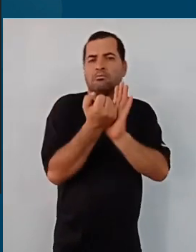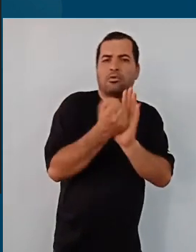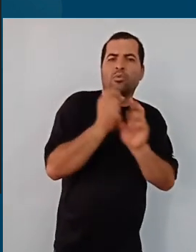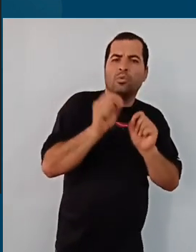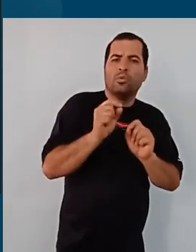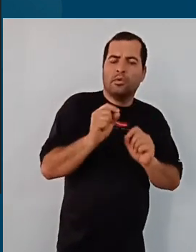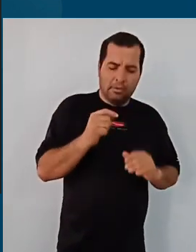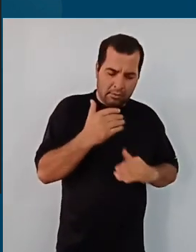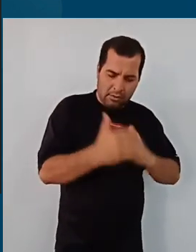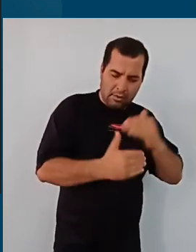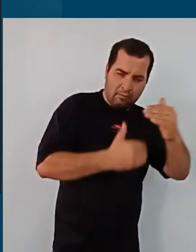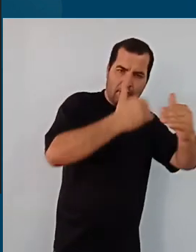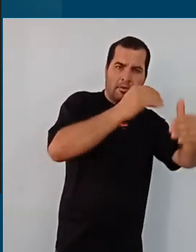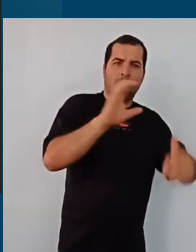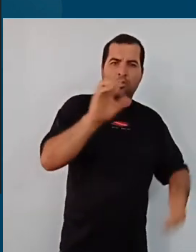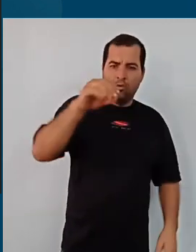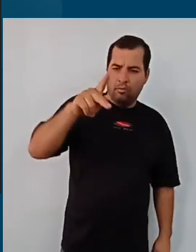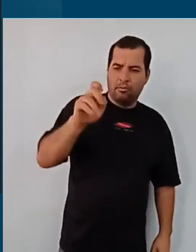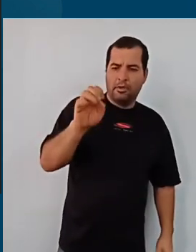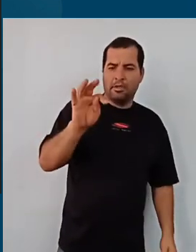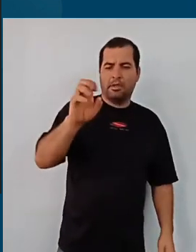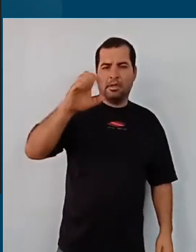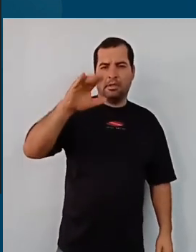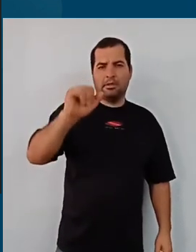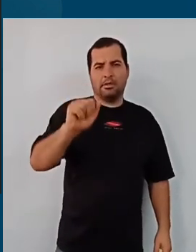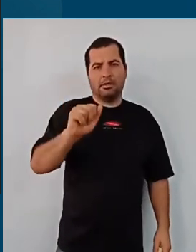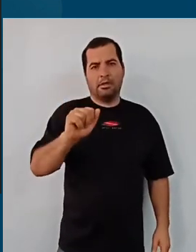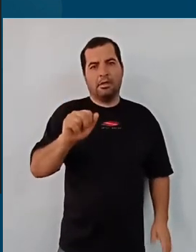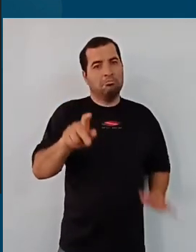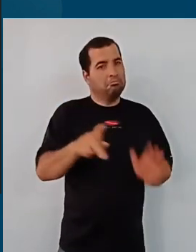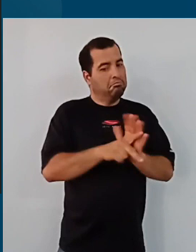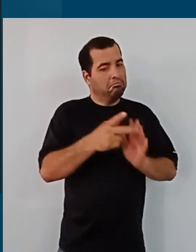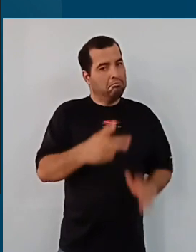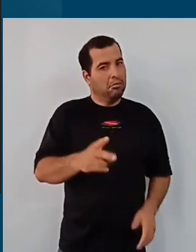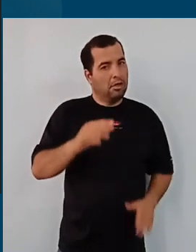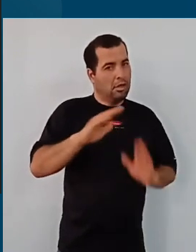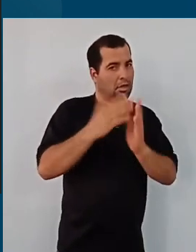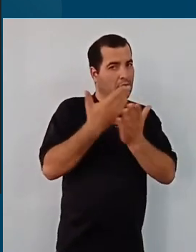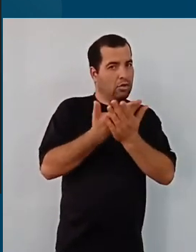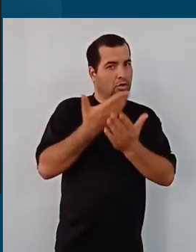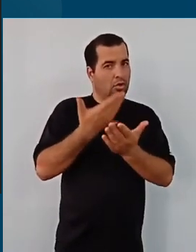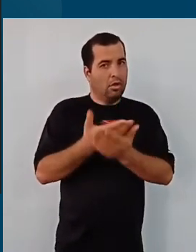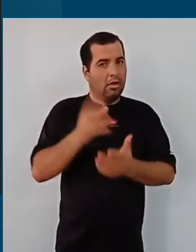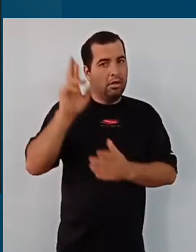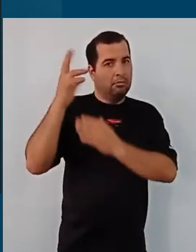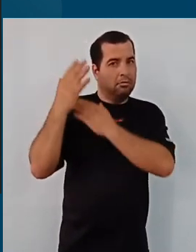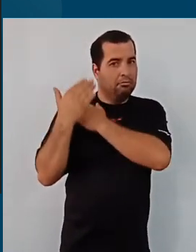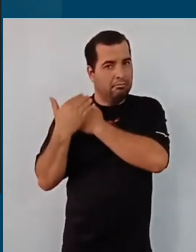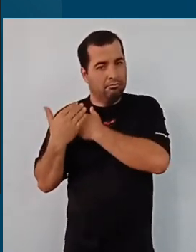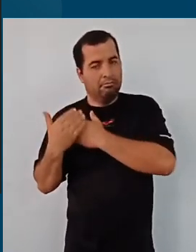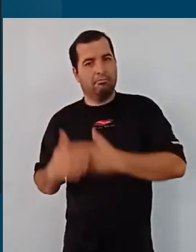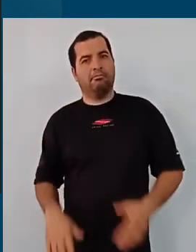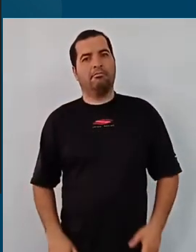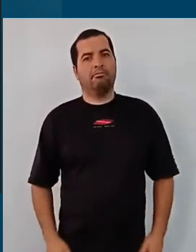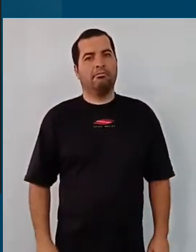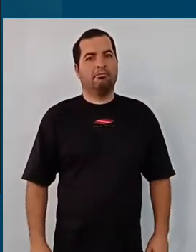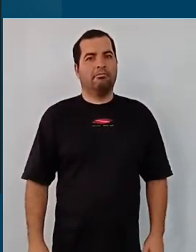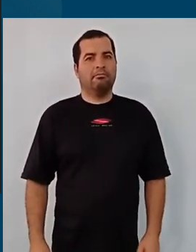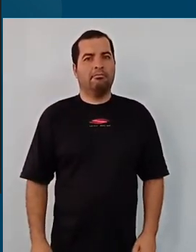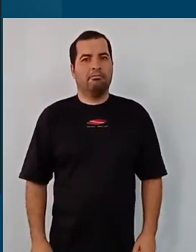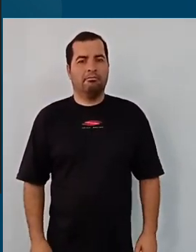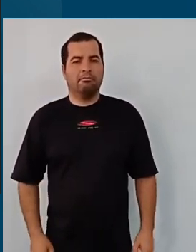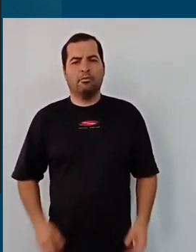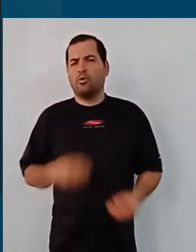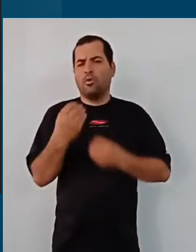desenvolver competências, já que essa é a atribuição da escola. Aline, por favor. Então, um passo adiante, rapidamente, como